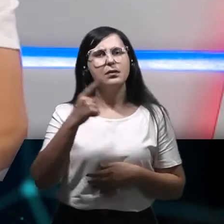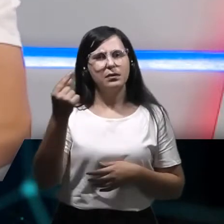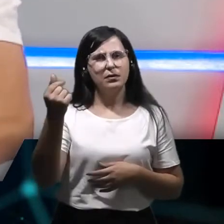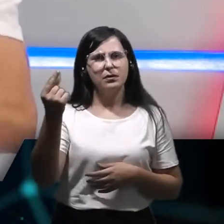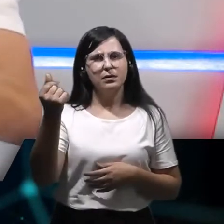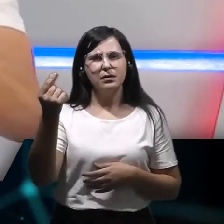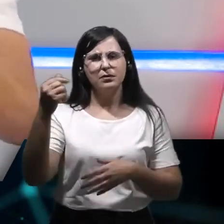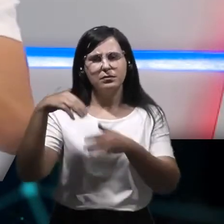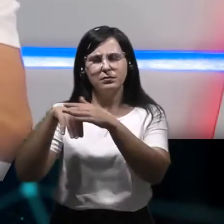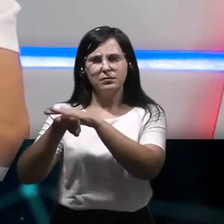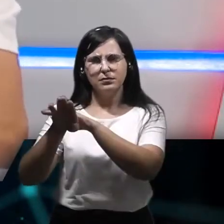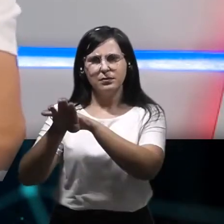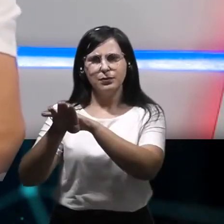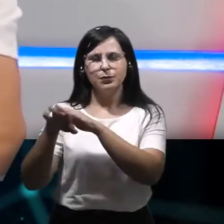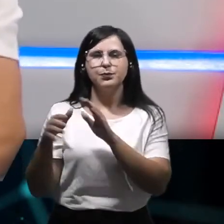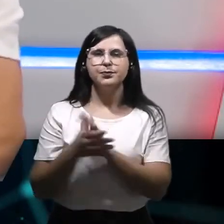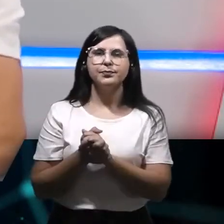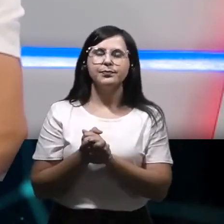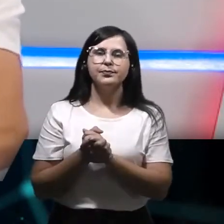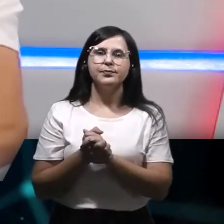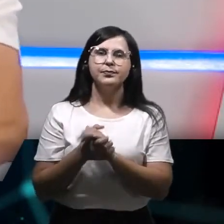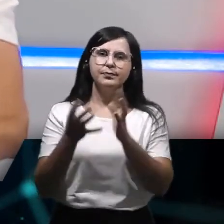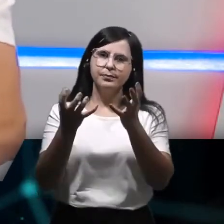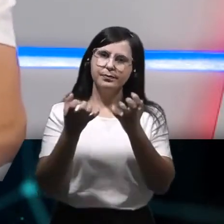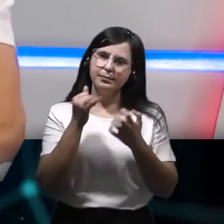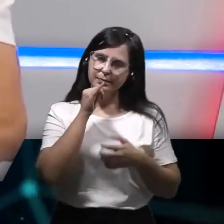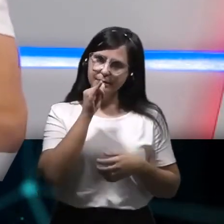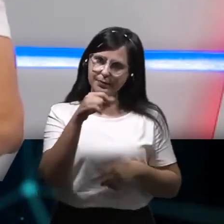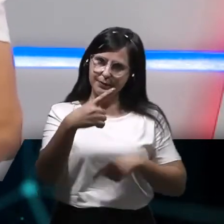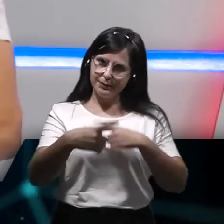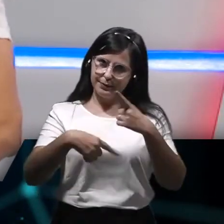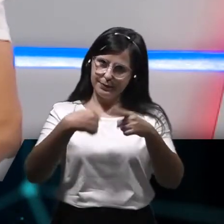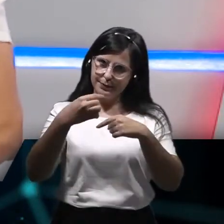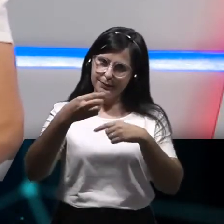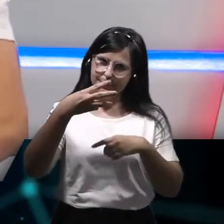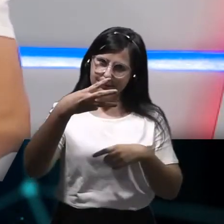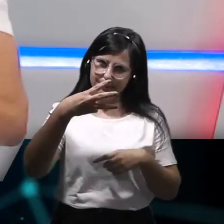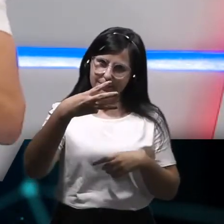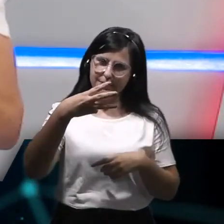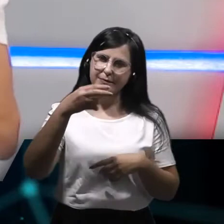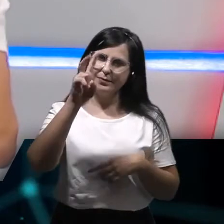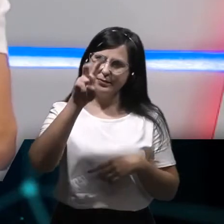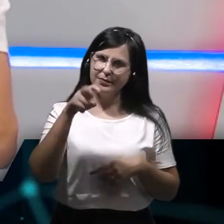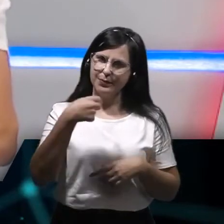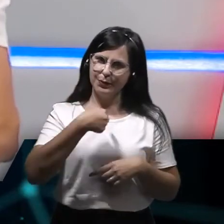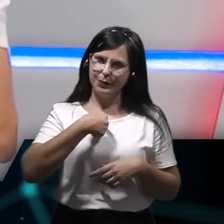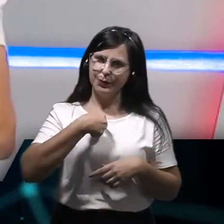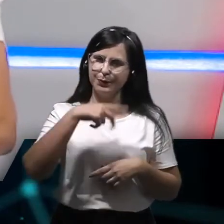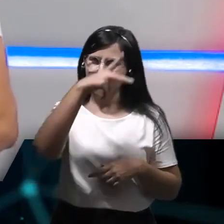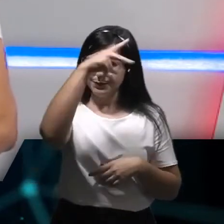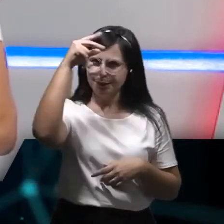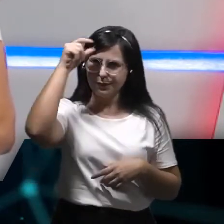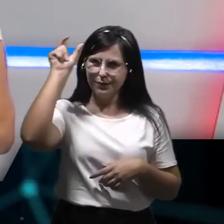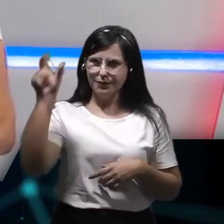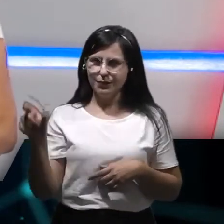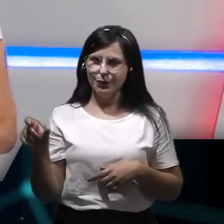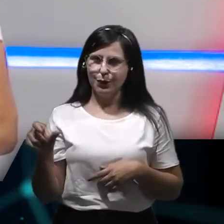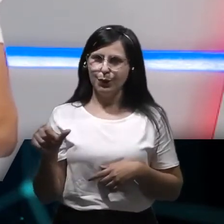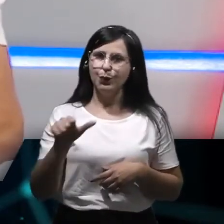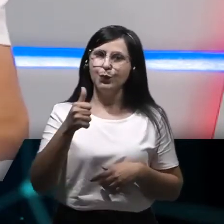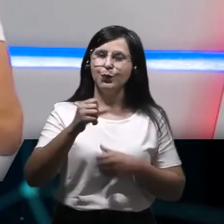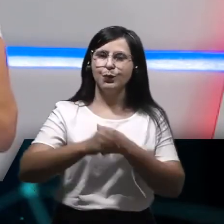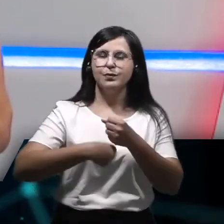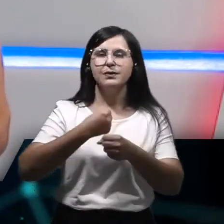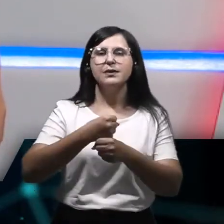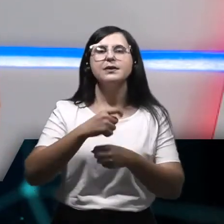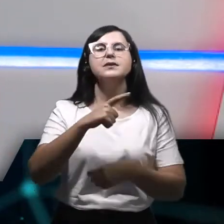caixa. E quero dizer também que no meu terceiro mandato, passei um ano e tive que recolher naquela época